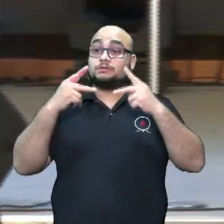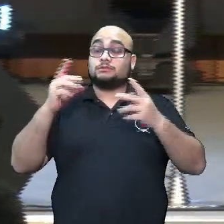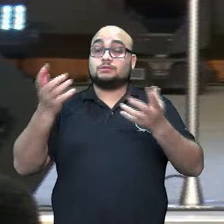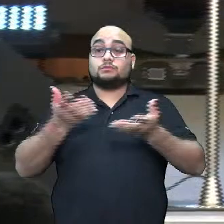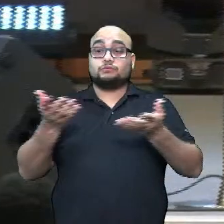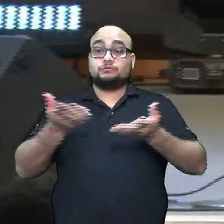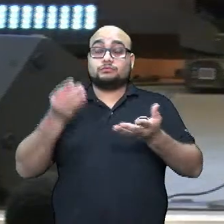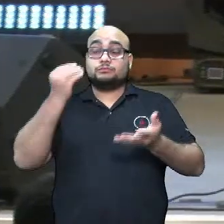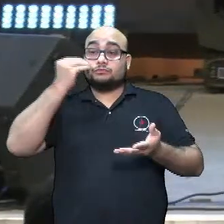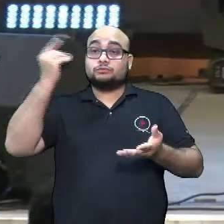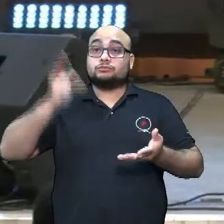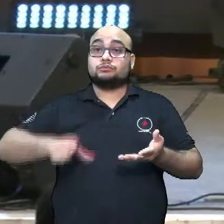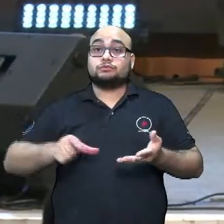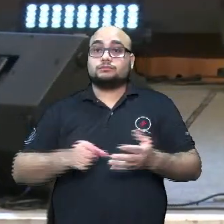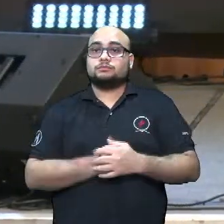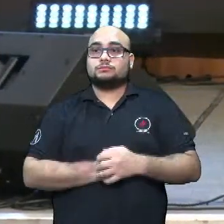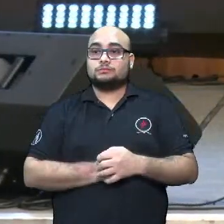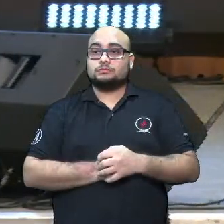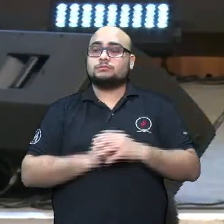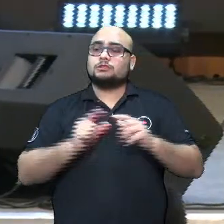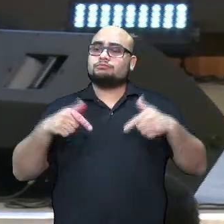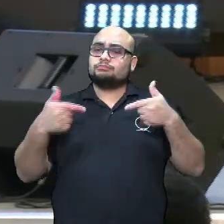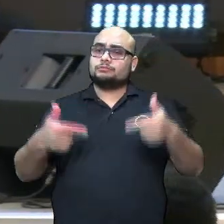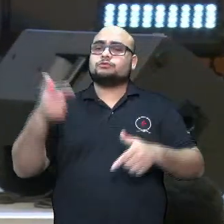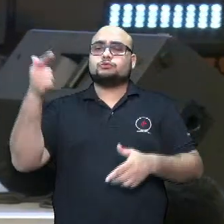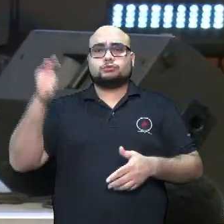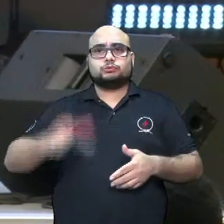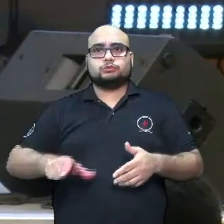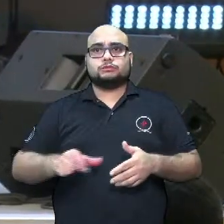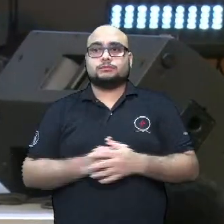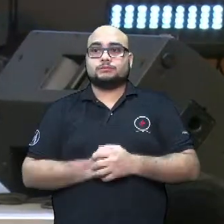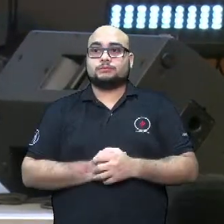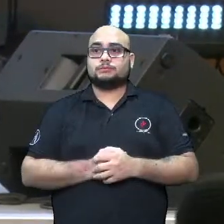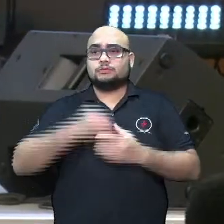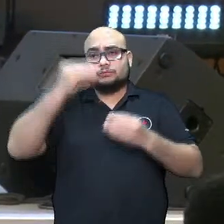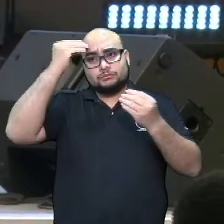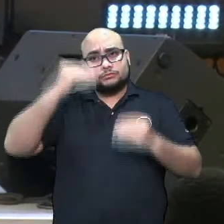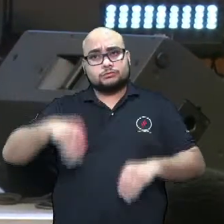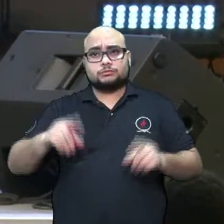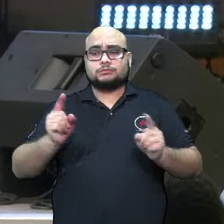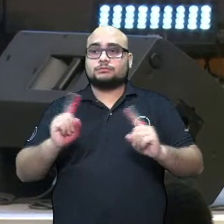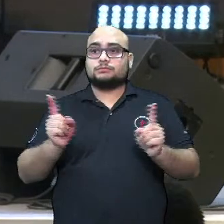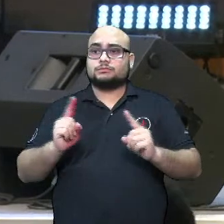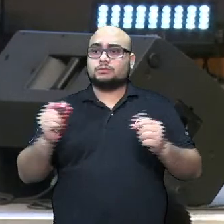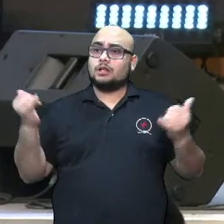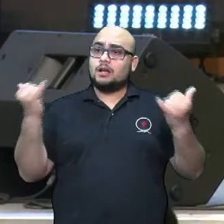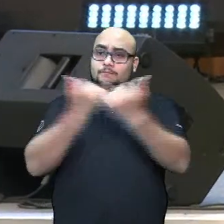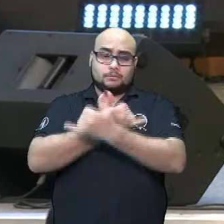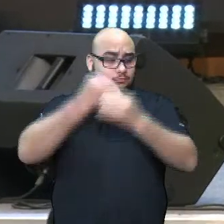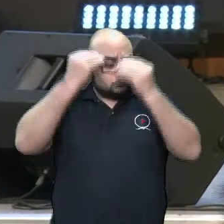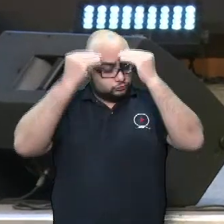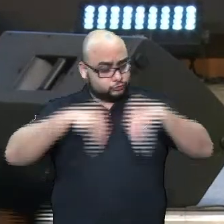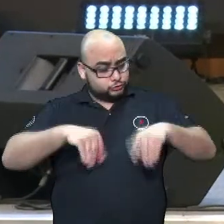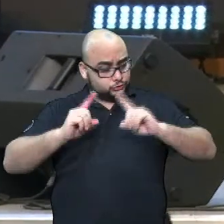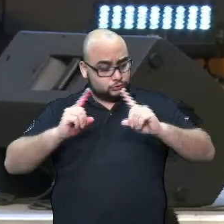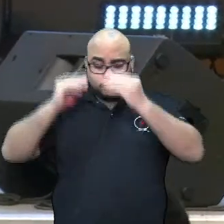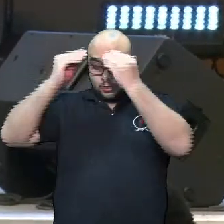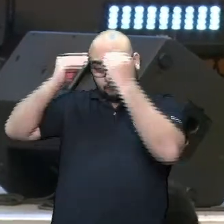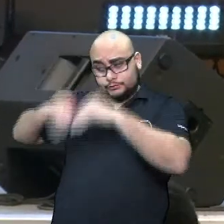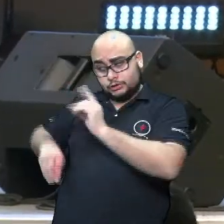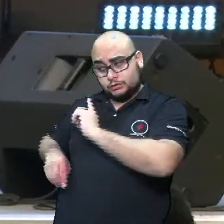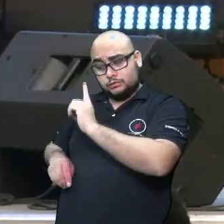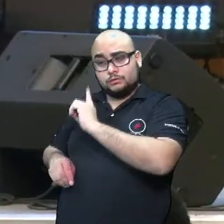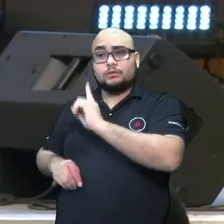novo, faz de novo, não desista. Você pode dizer para alguém aí, não desista, não desista, não